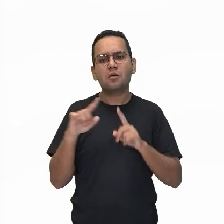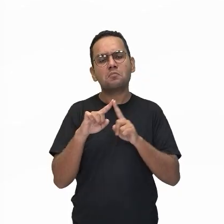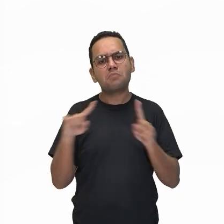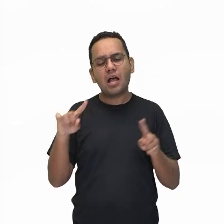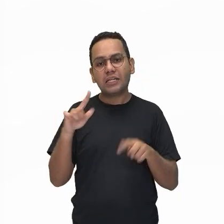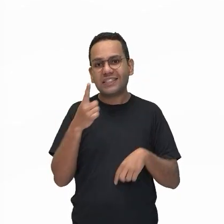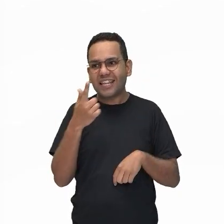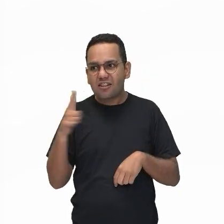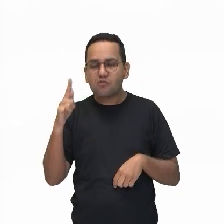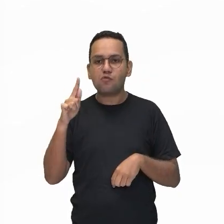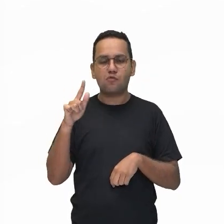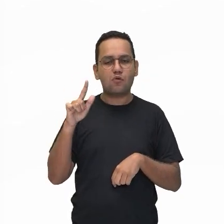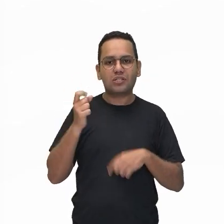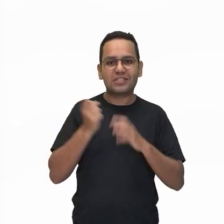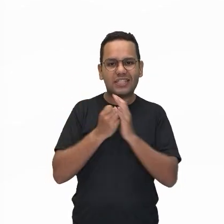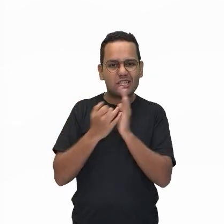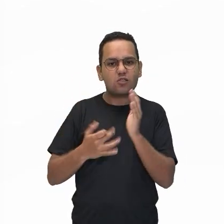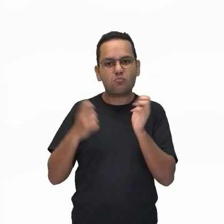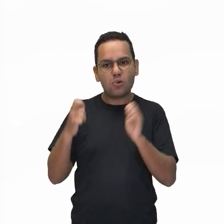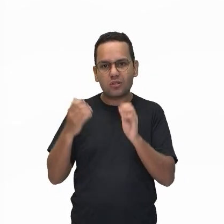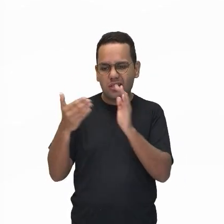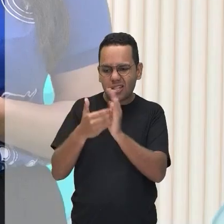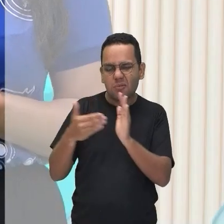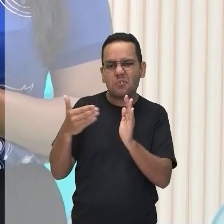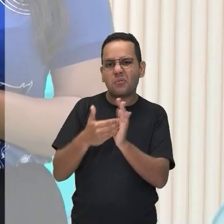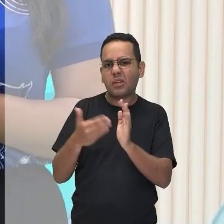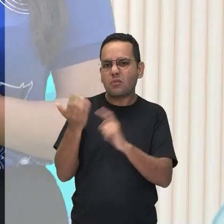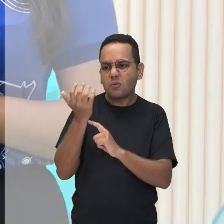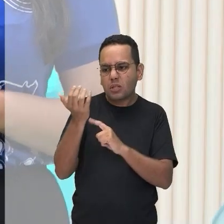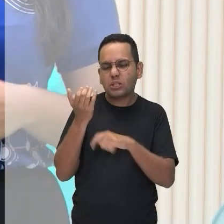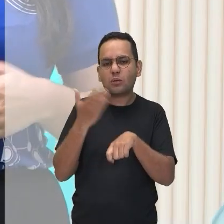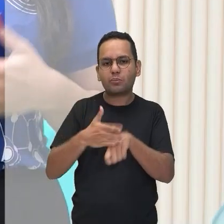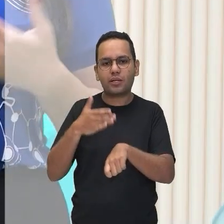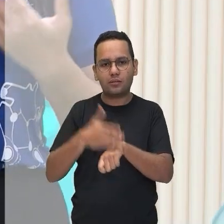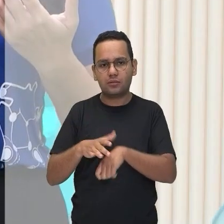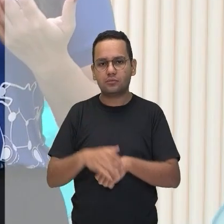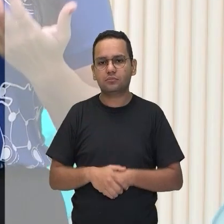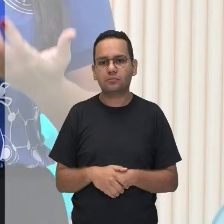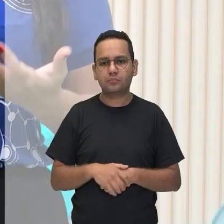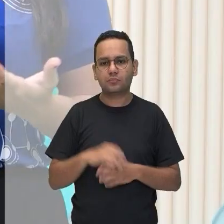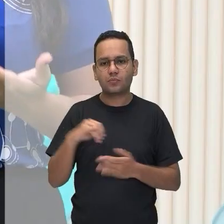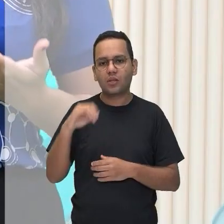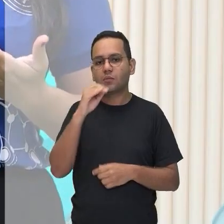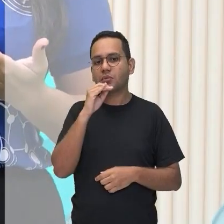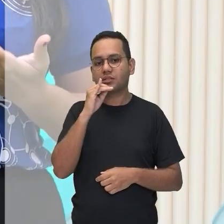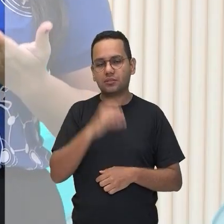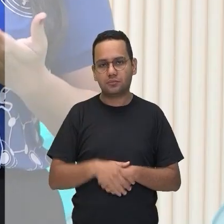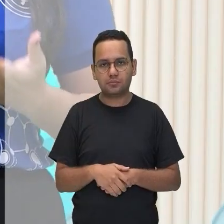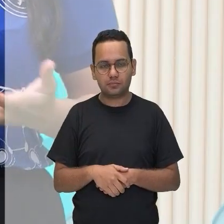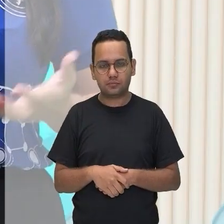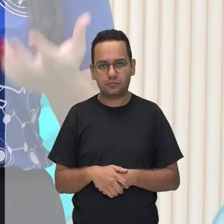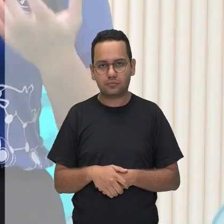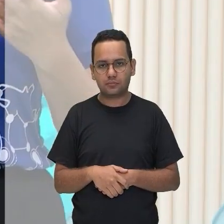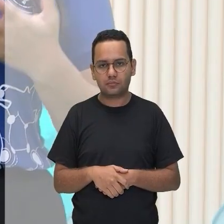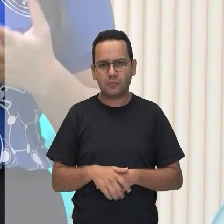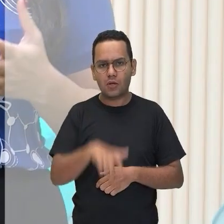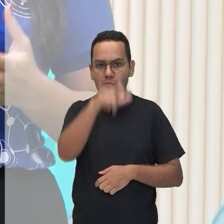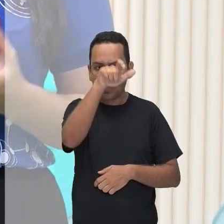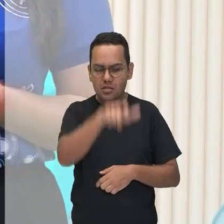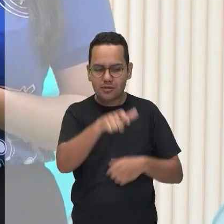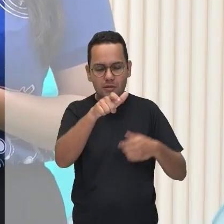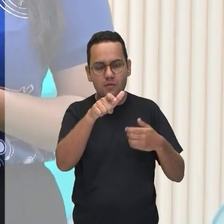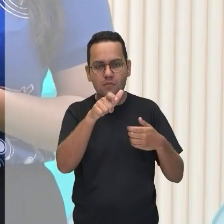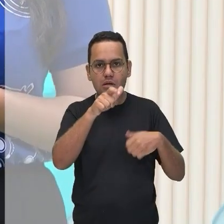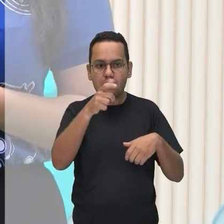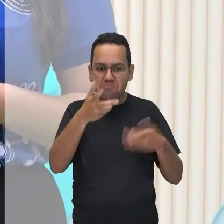na prática? Vamos ver quais são esses fatores? Bom, falamos aqui de talento individual, que somado à